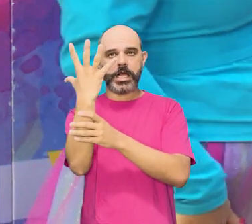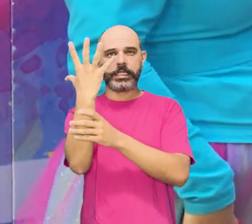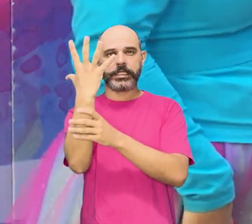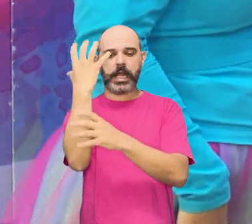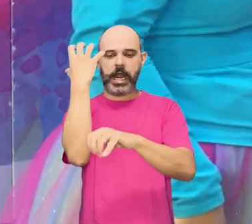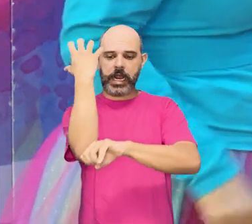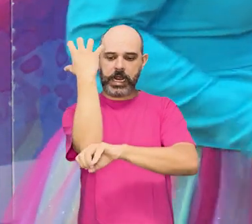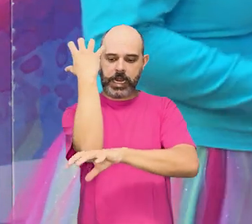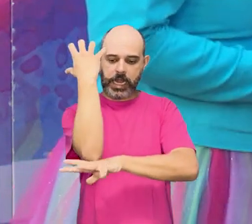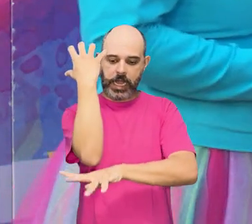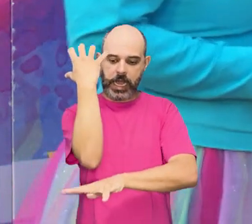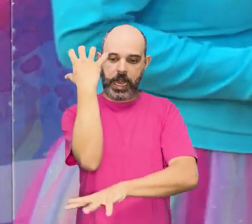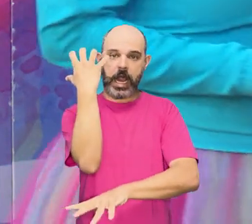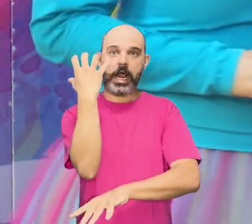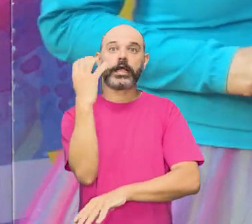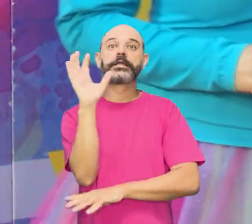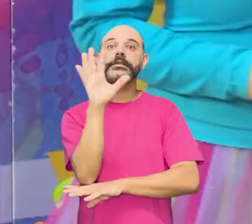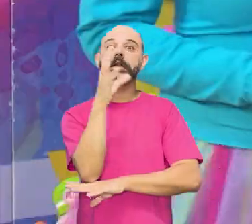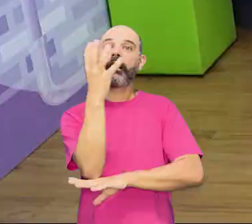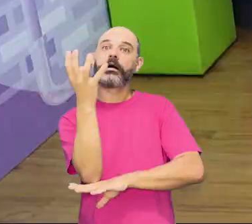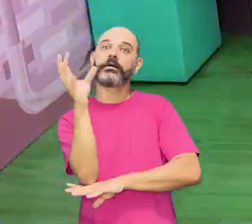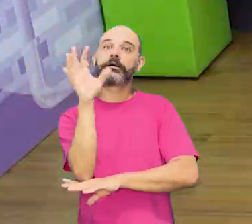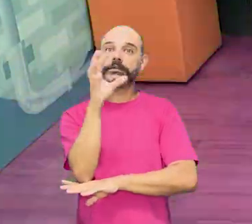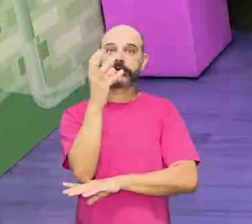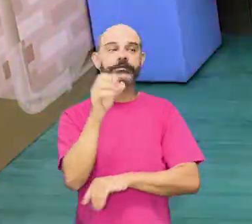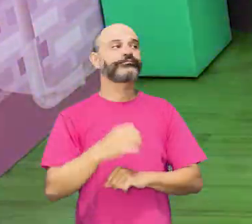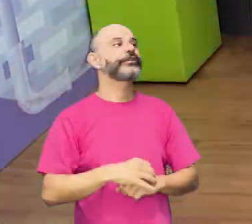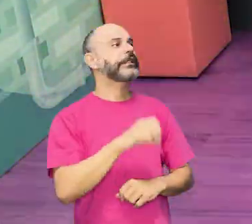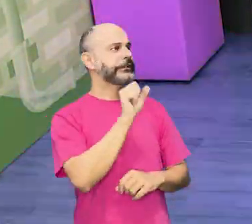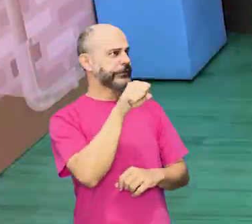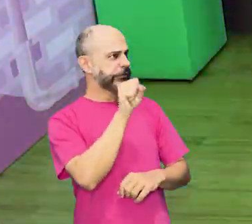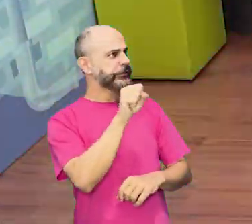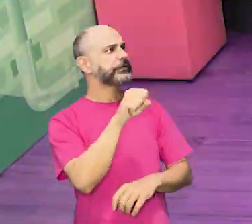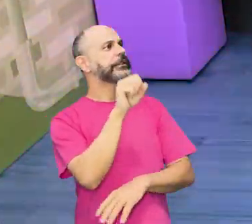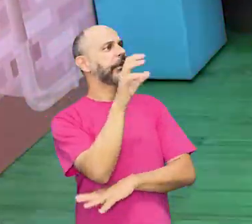dançar. Mas as flores dançam muito!